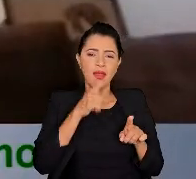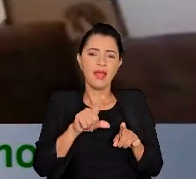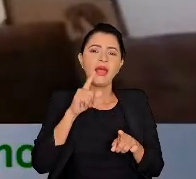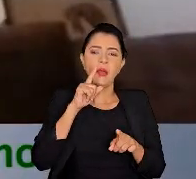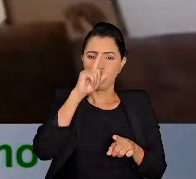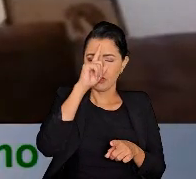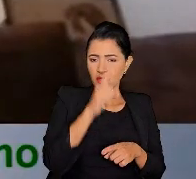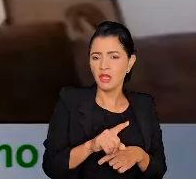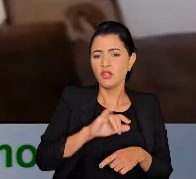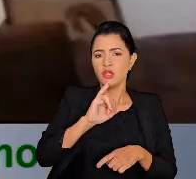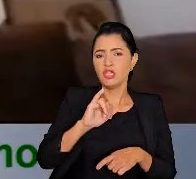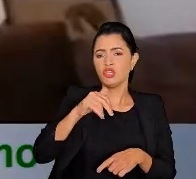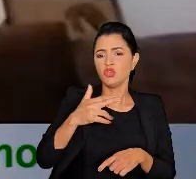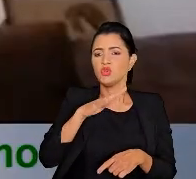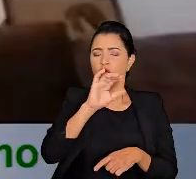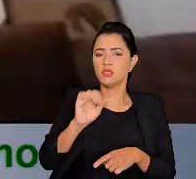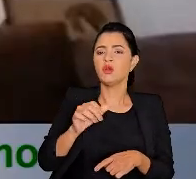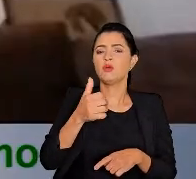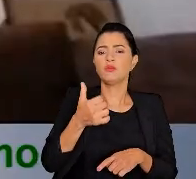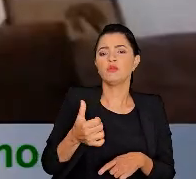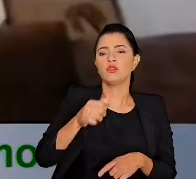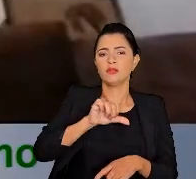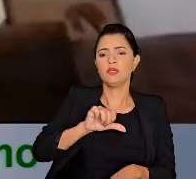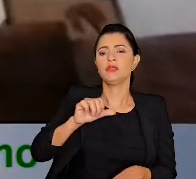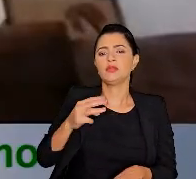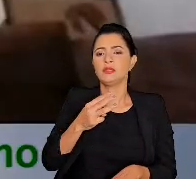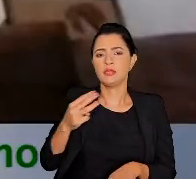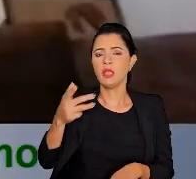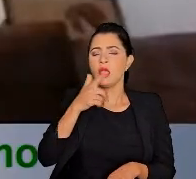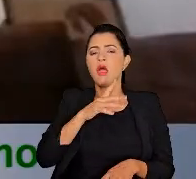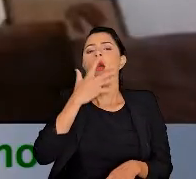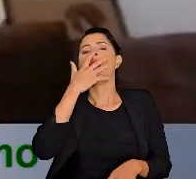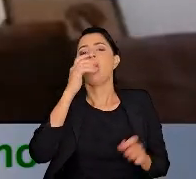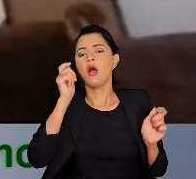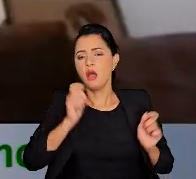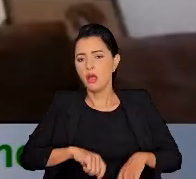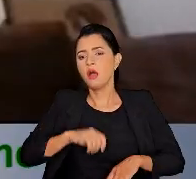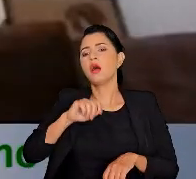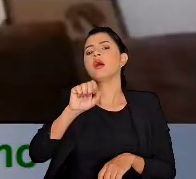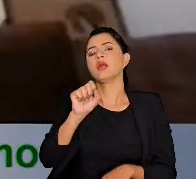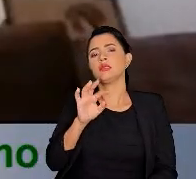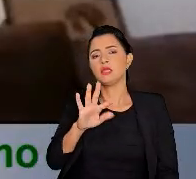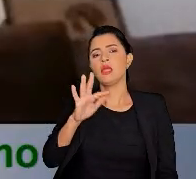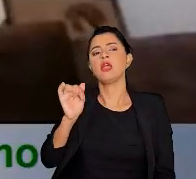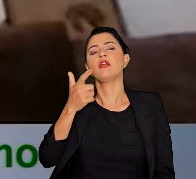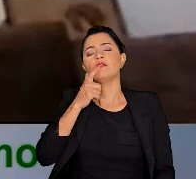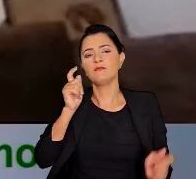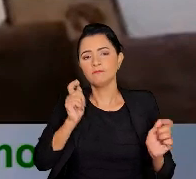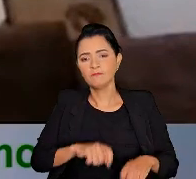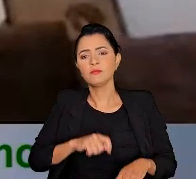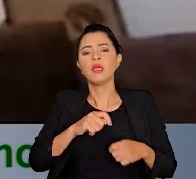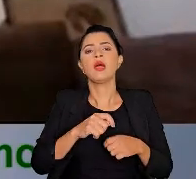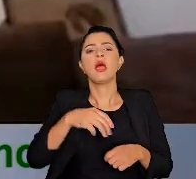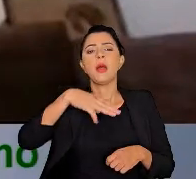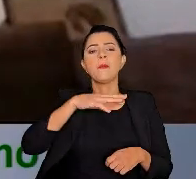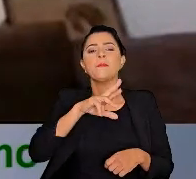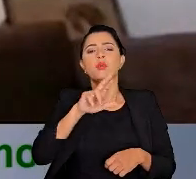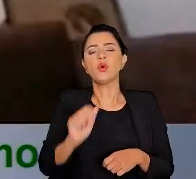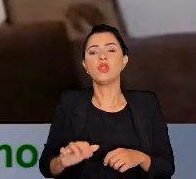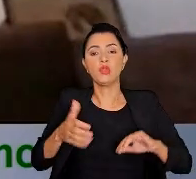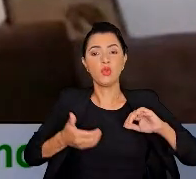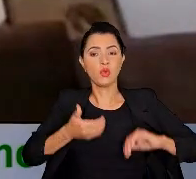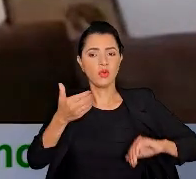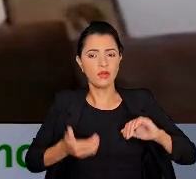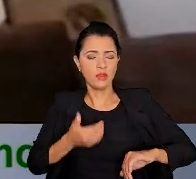injunção 4.733, ele reconheceu, o Supremo Tribunal Federal reconhece a mora do Congresso Nacional e